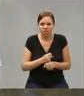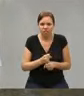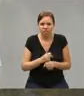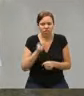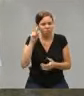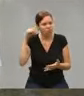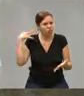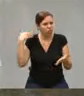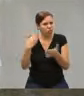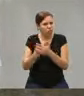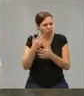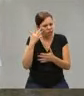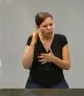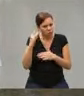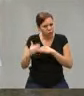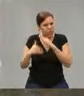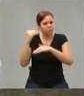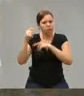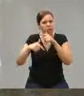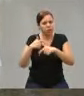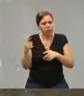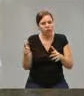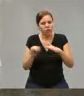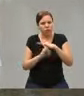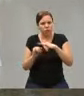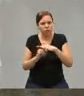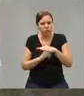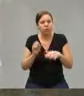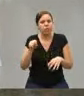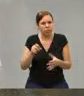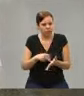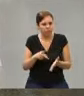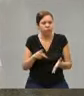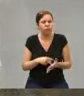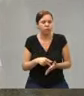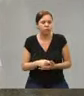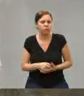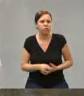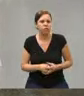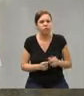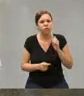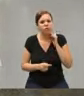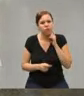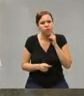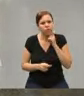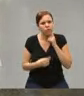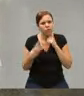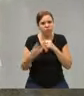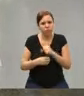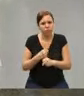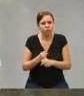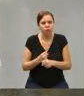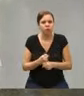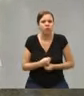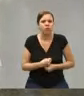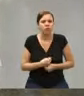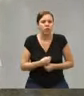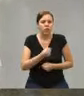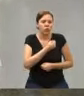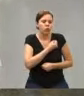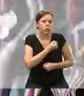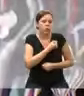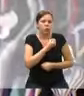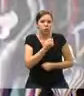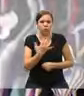você percebe uma evolução do trabalho da ONG? Sem dúvida. Nos últimos 3 anos, o número